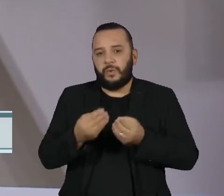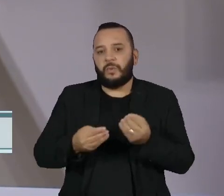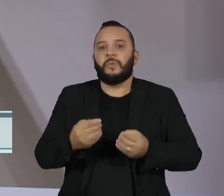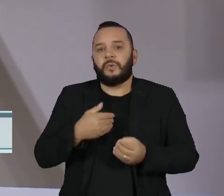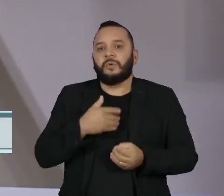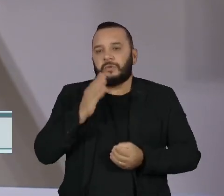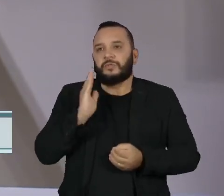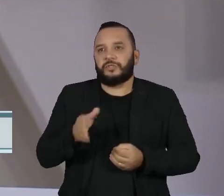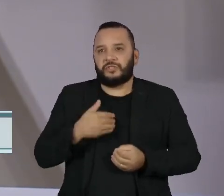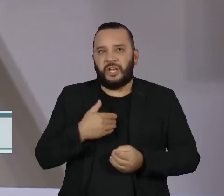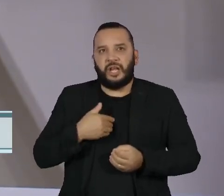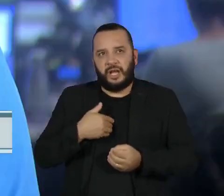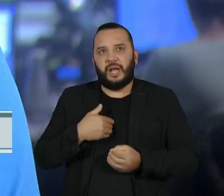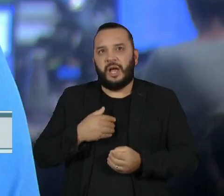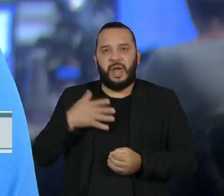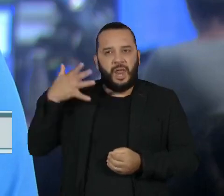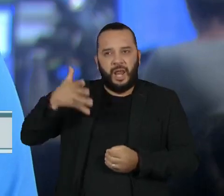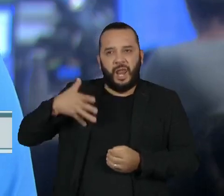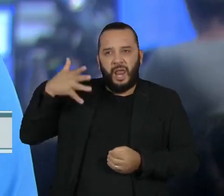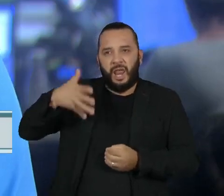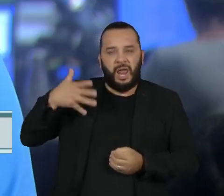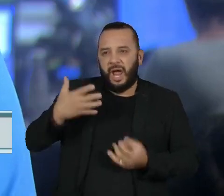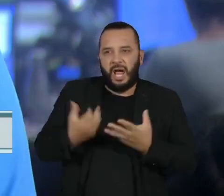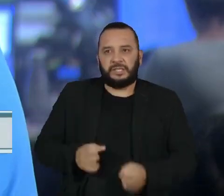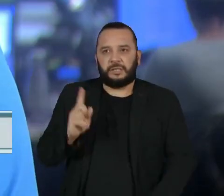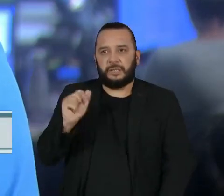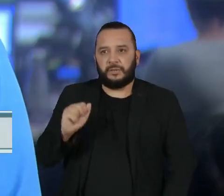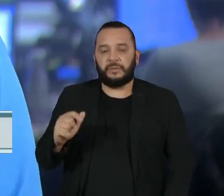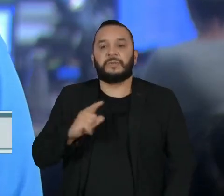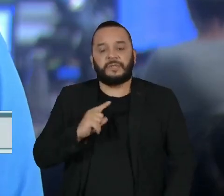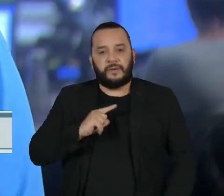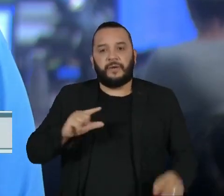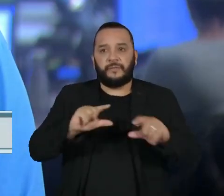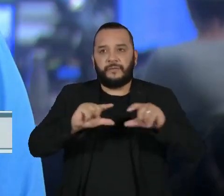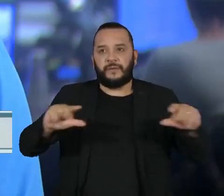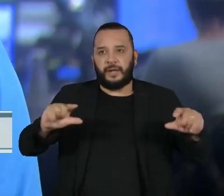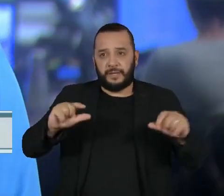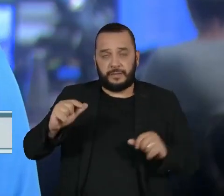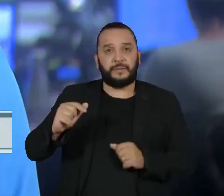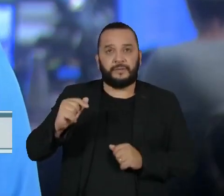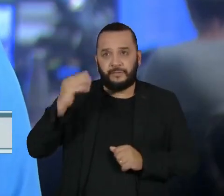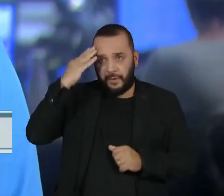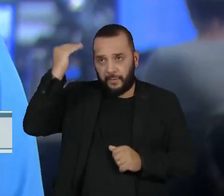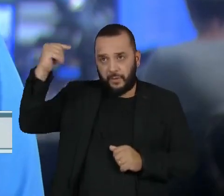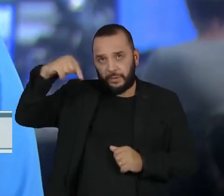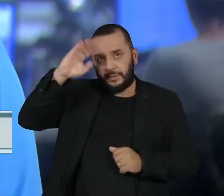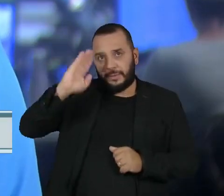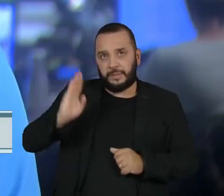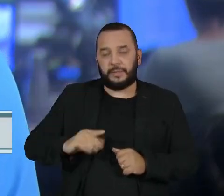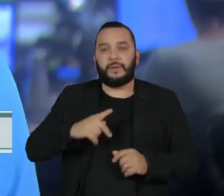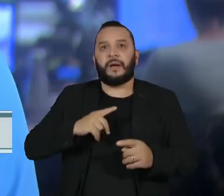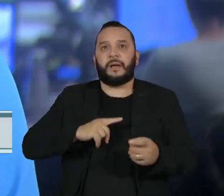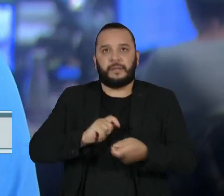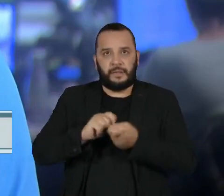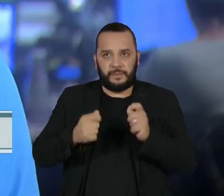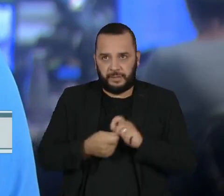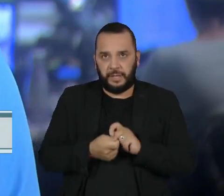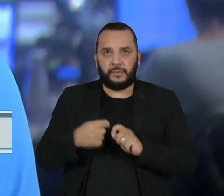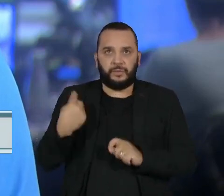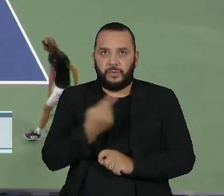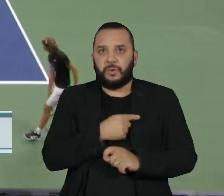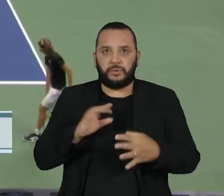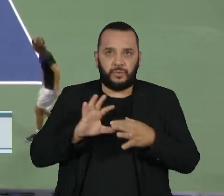que não devem ser tolerados. Ele reagiu a uma frase muito conhecida aqui no Brasil, adaptada ao nosso